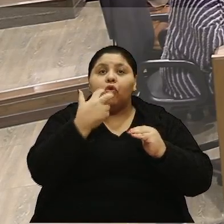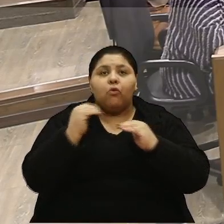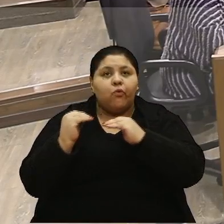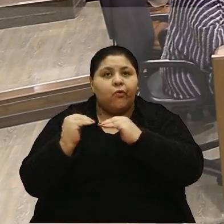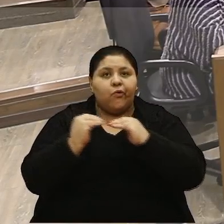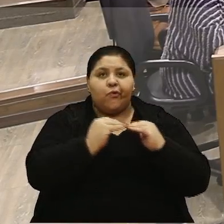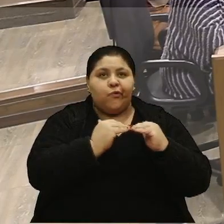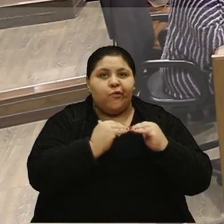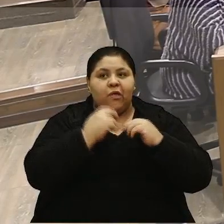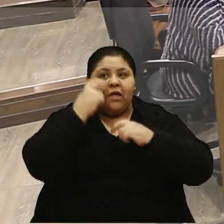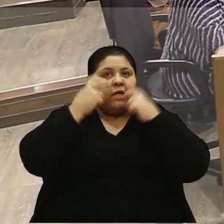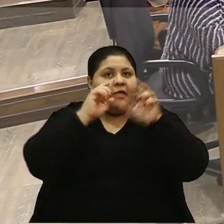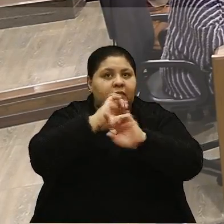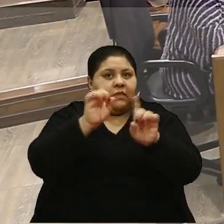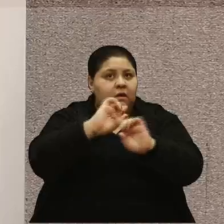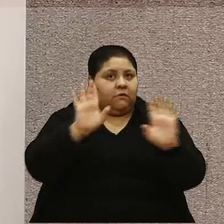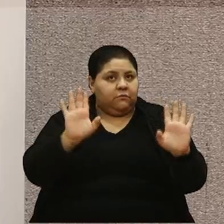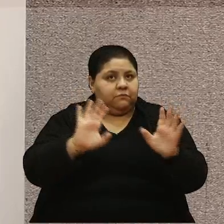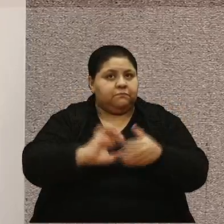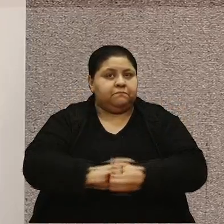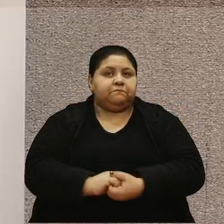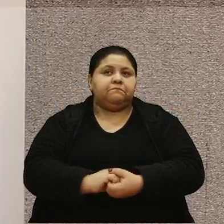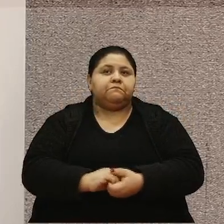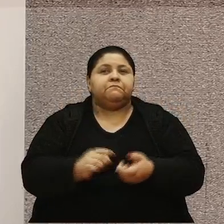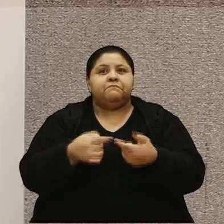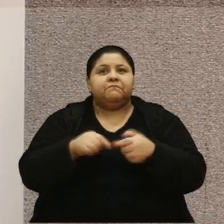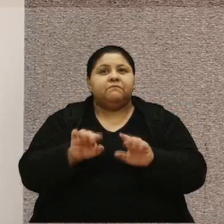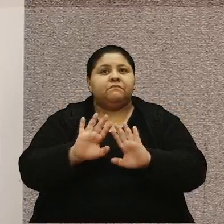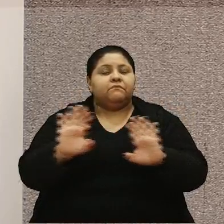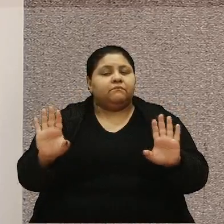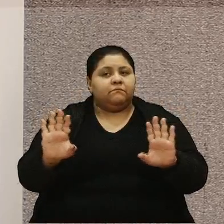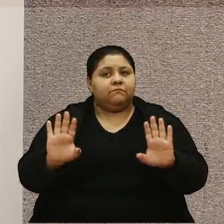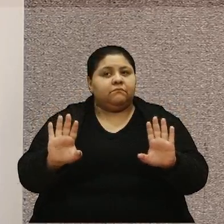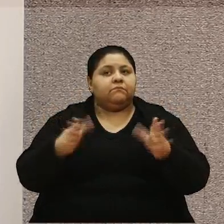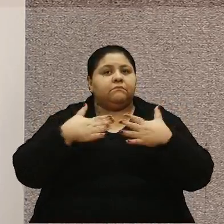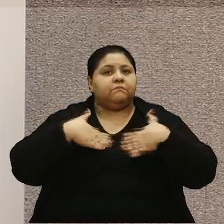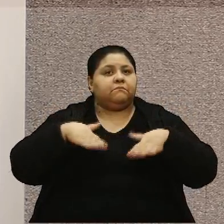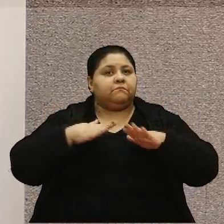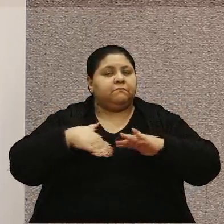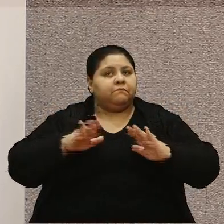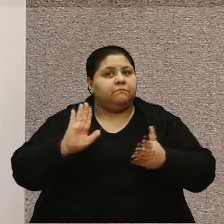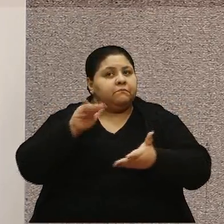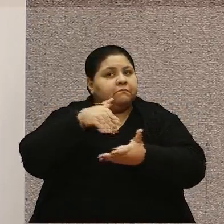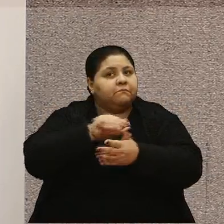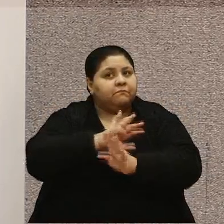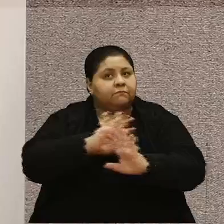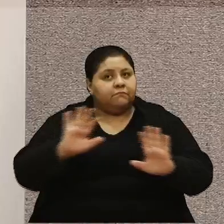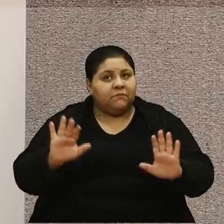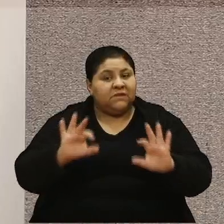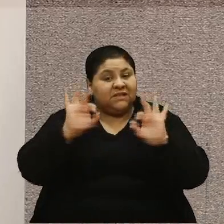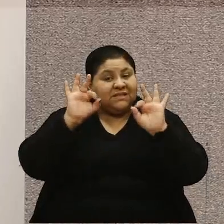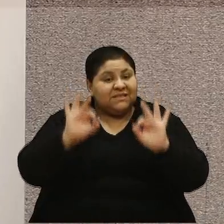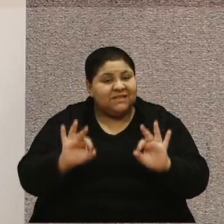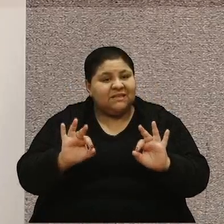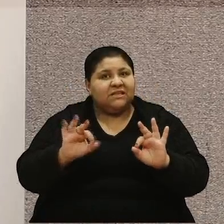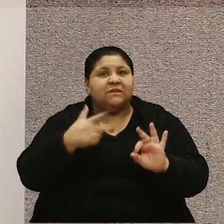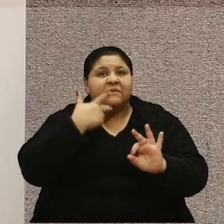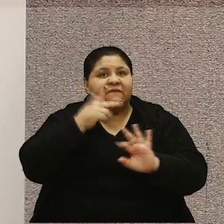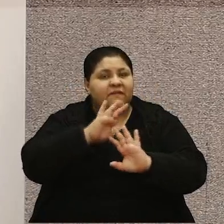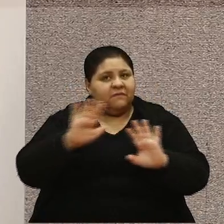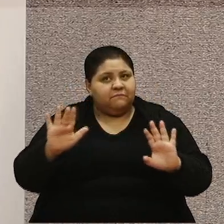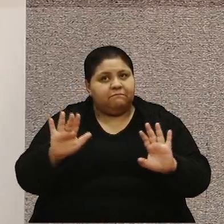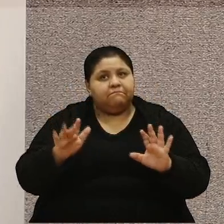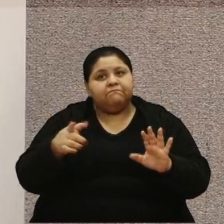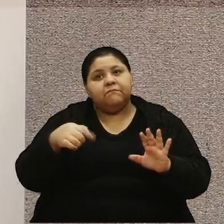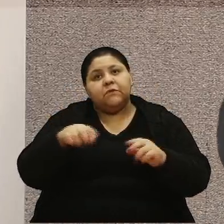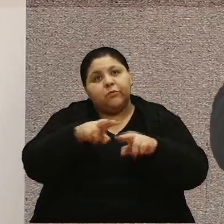me exceder, e tentar ficar numa racionalidade mínima, né, e tentar ser coerente também na minha abordagem. E para